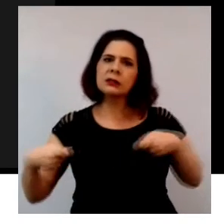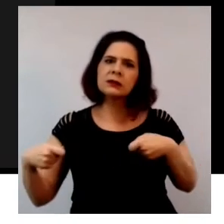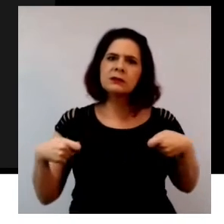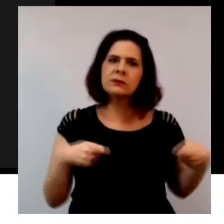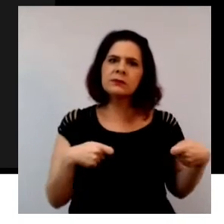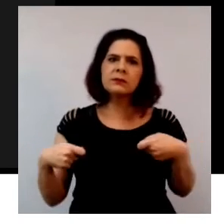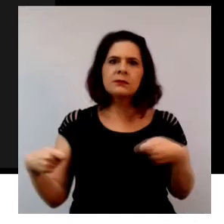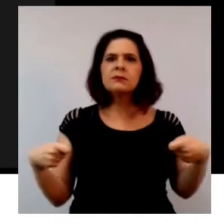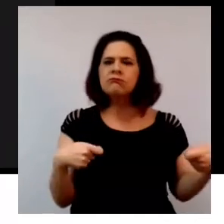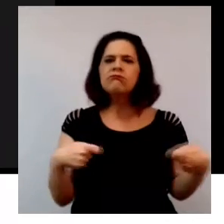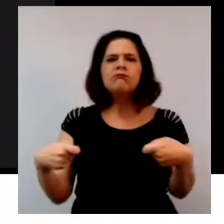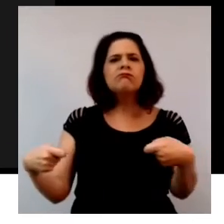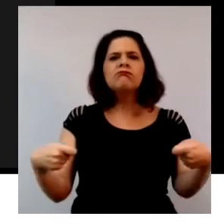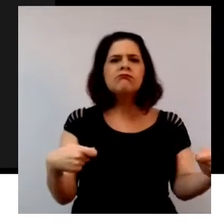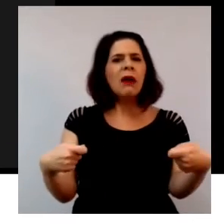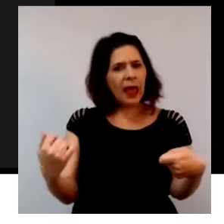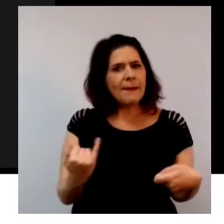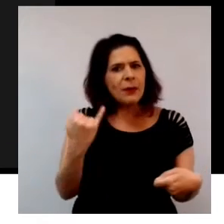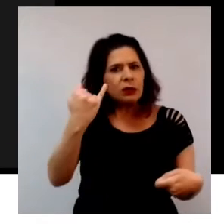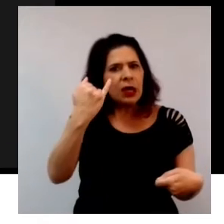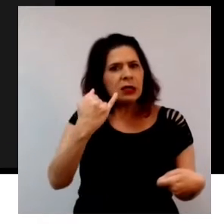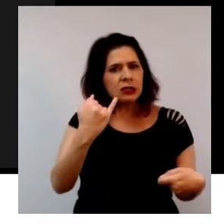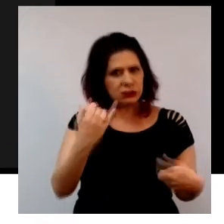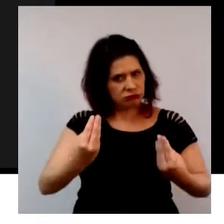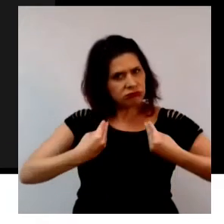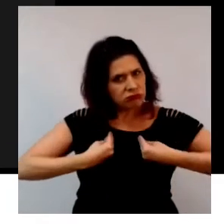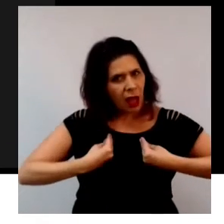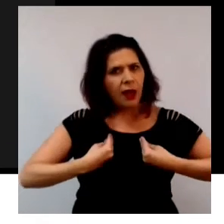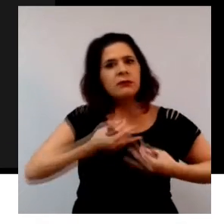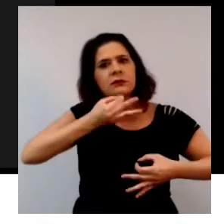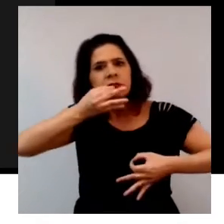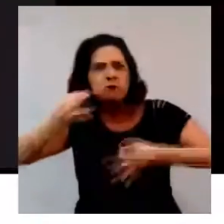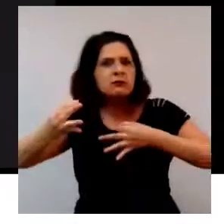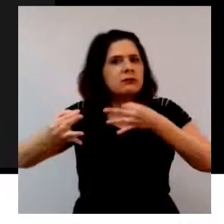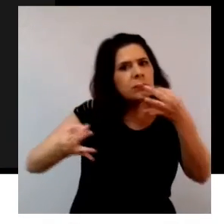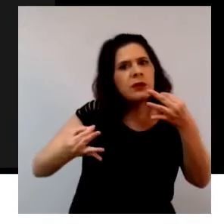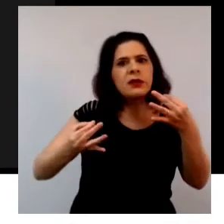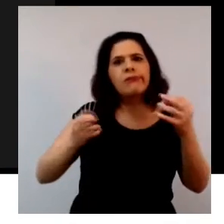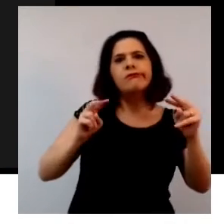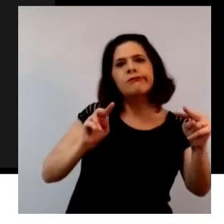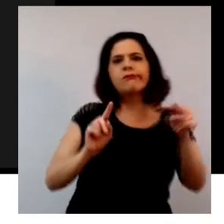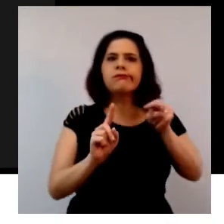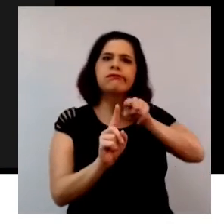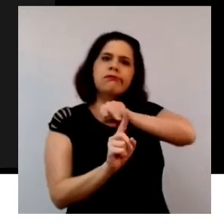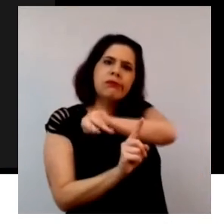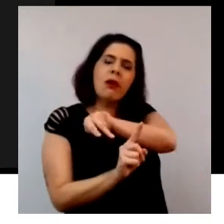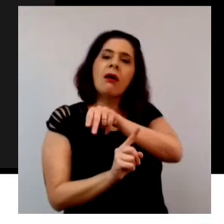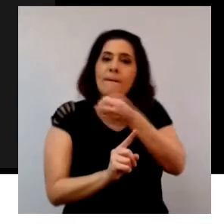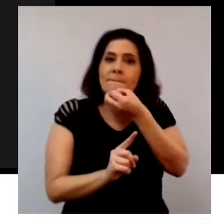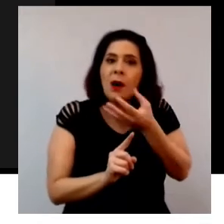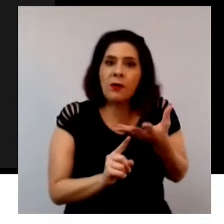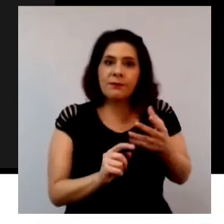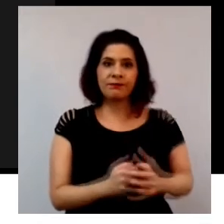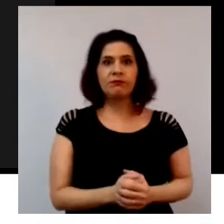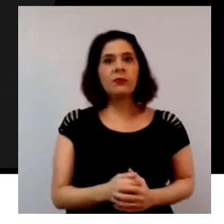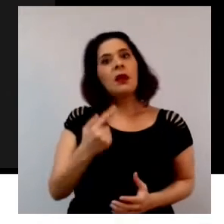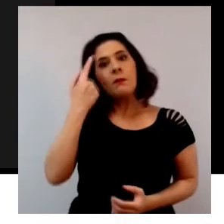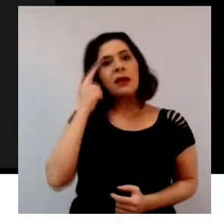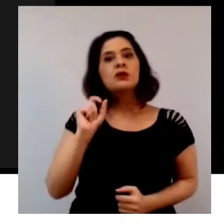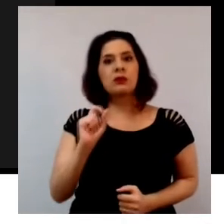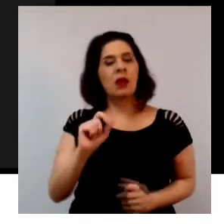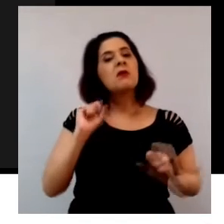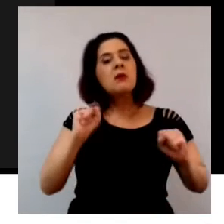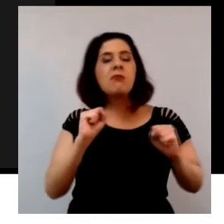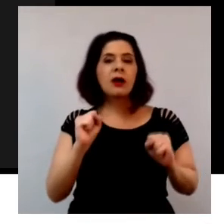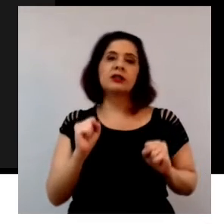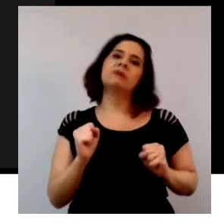acho que o que caracteriza o momento que a gente vive hoje é que a gente tem coisas... eu separaria um pouco para entender do que se trata essa polarização e